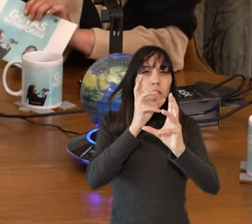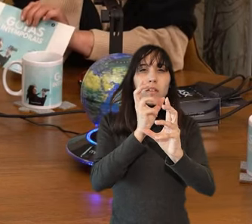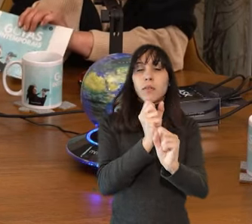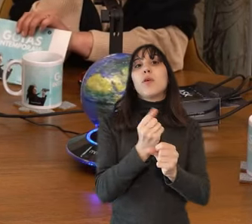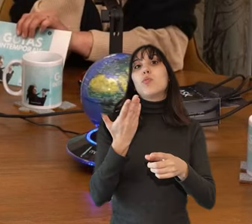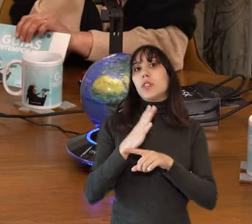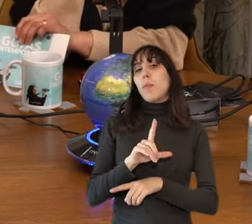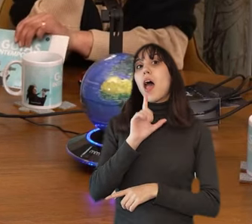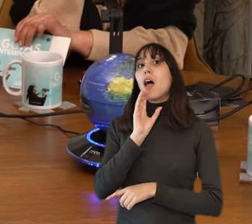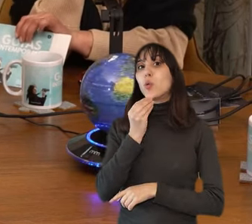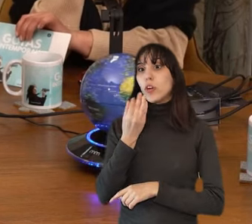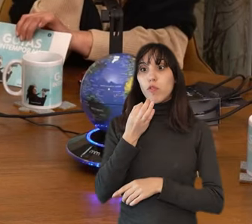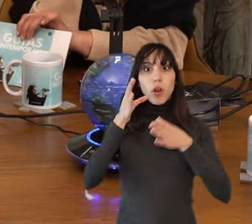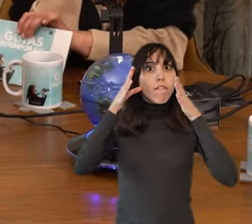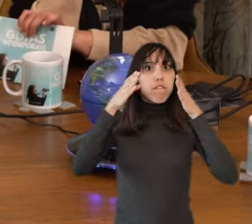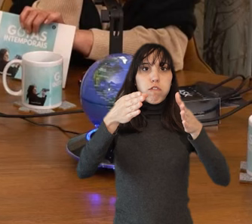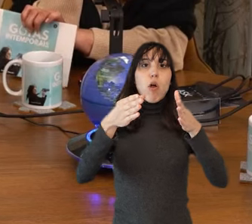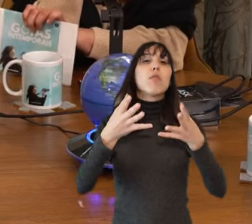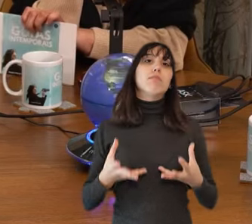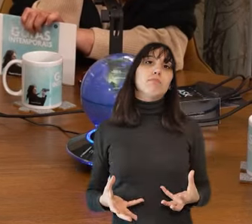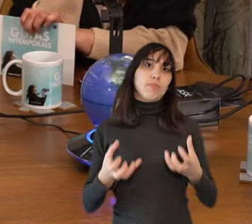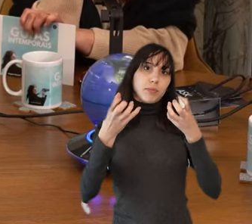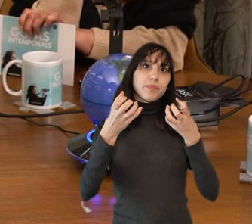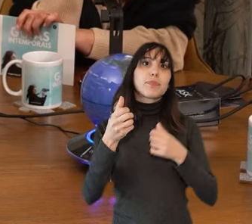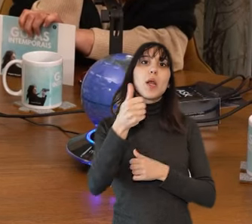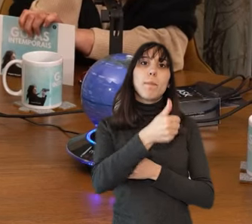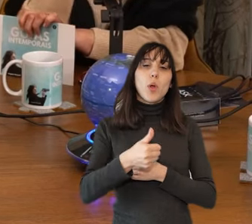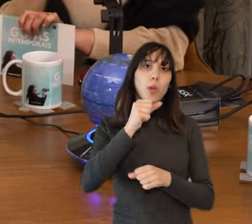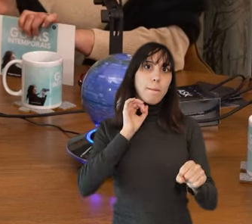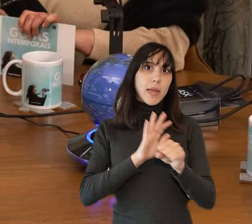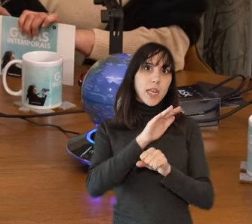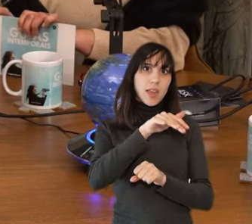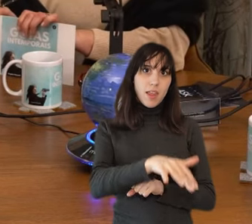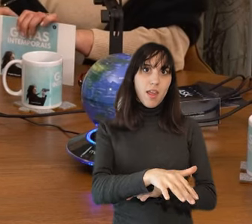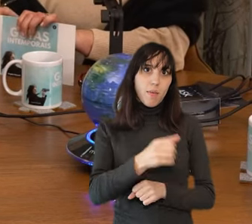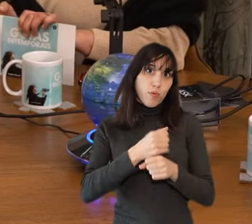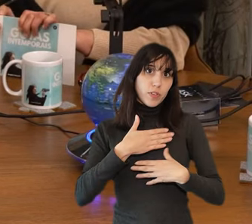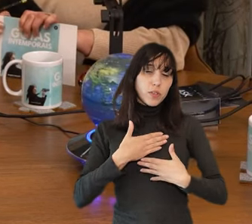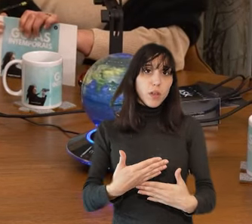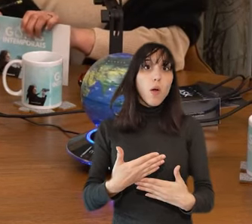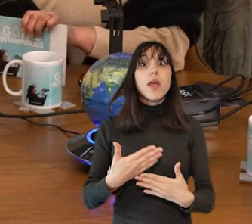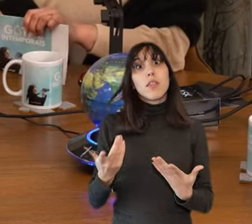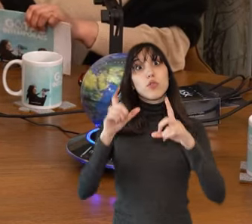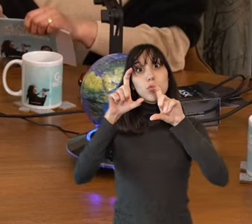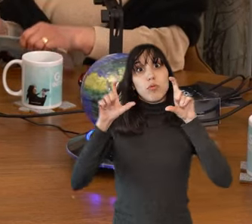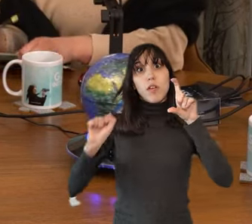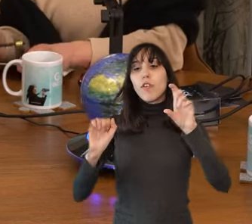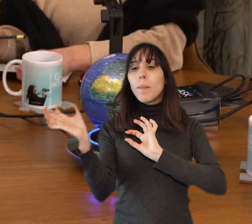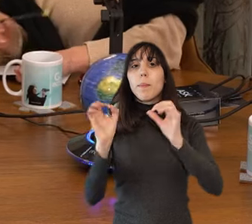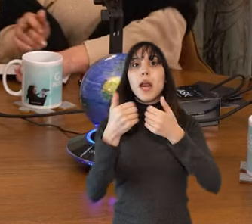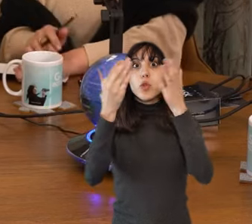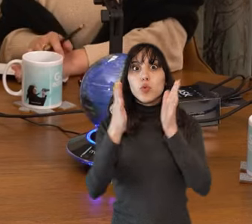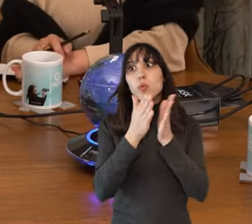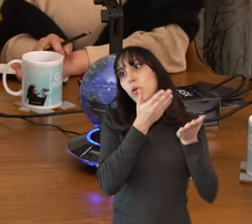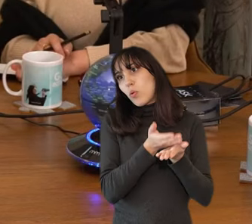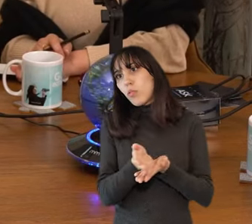exemplo uma aluna que já estava focadissima que queria ser bióloga Marinha e portanto todo o secundário dela foi à volta de se preparar para perseguir estudos